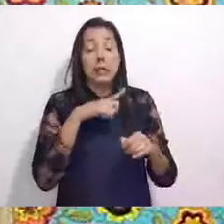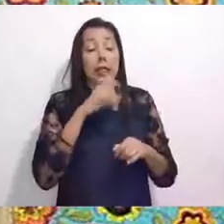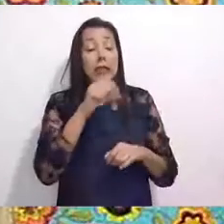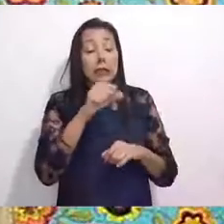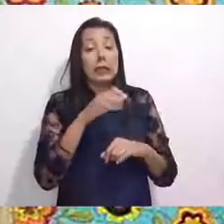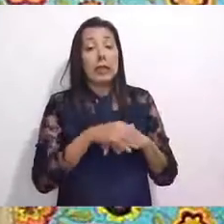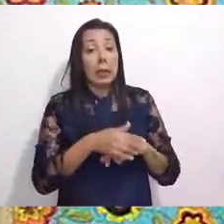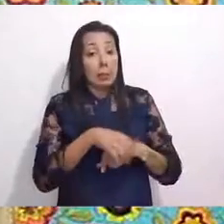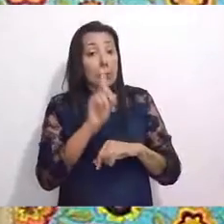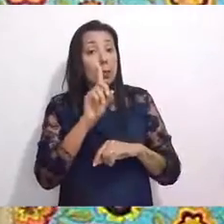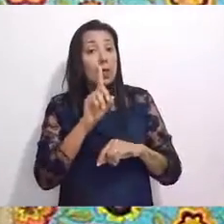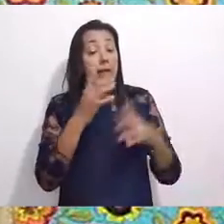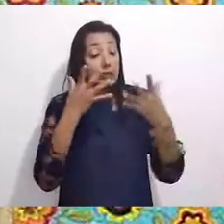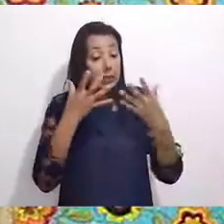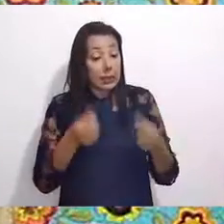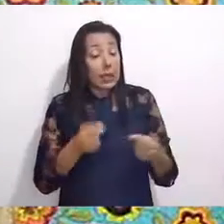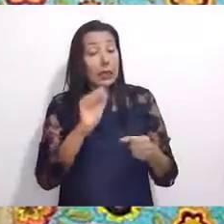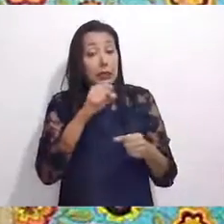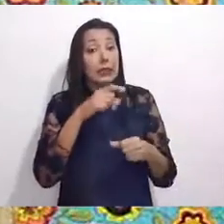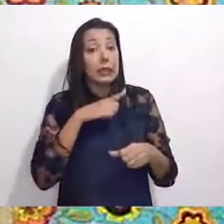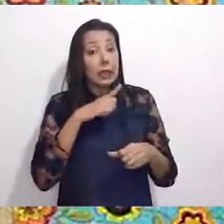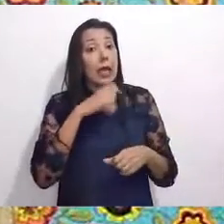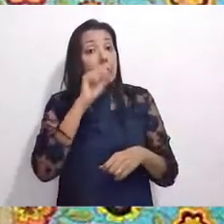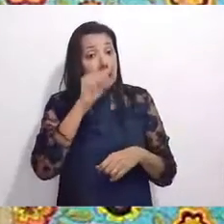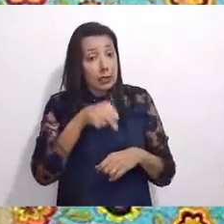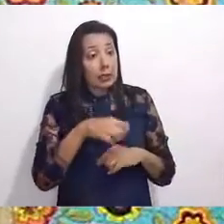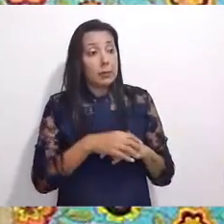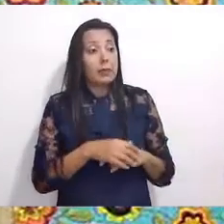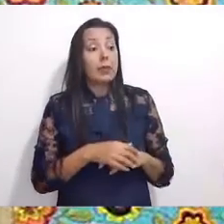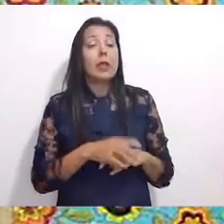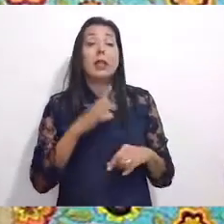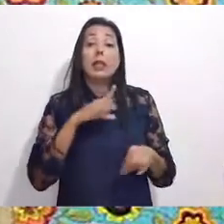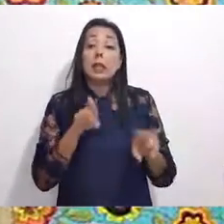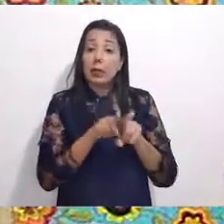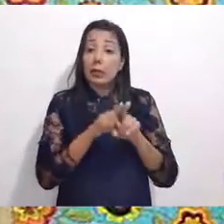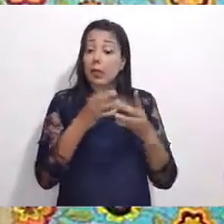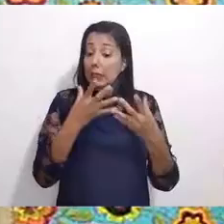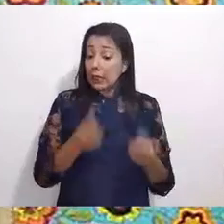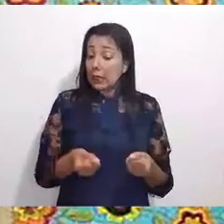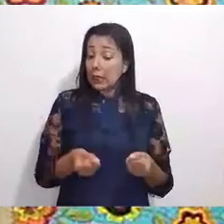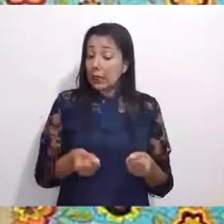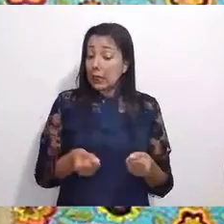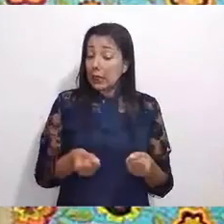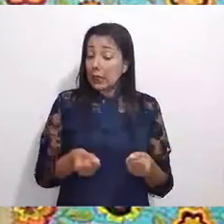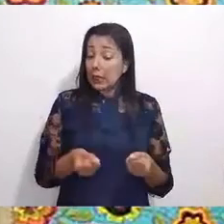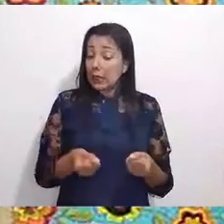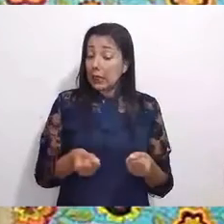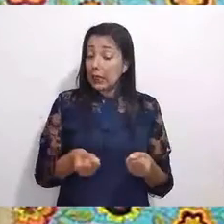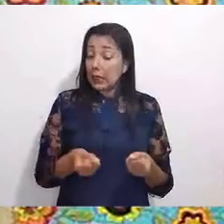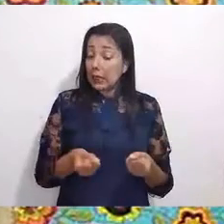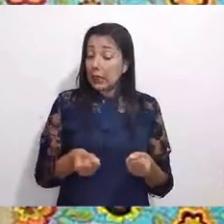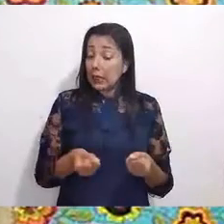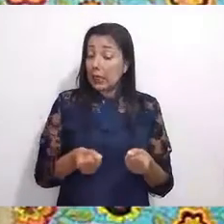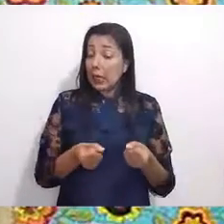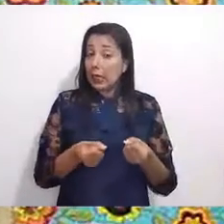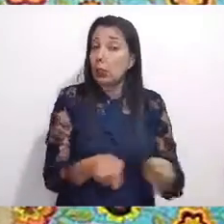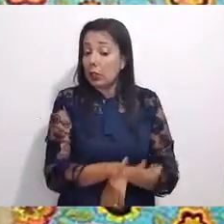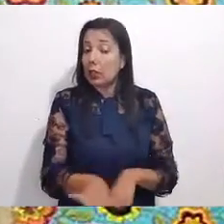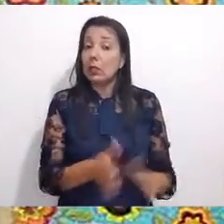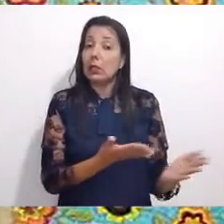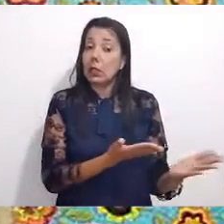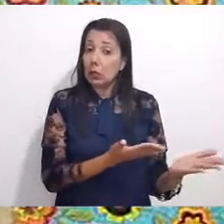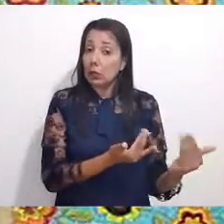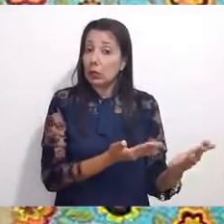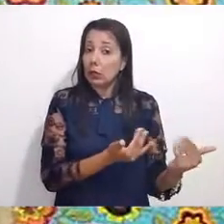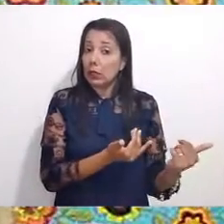ela existe, aceitar que os números, os casos de abuso e exploração sexual de crianças e adolescentes são imensos no